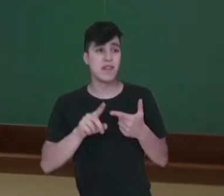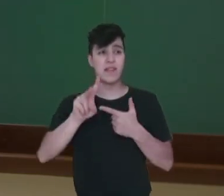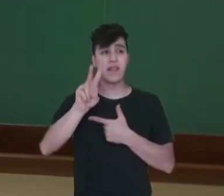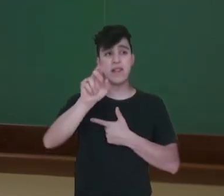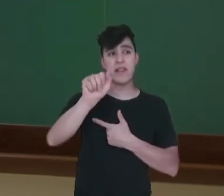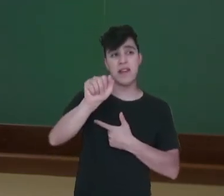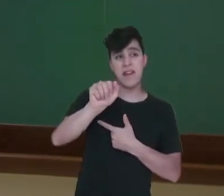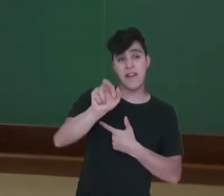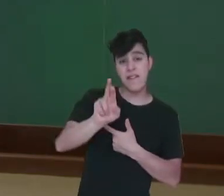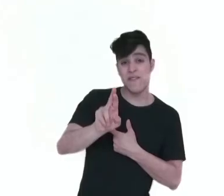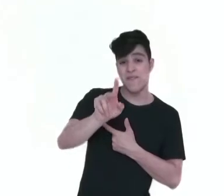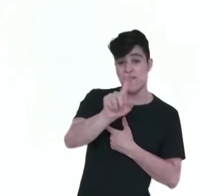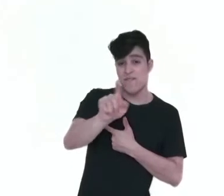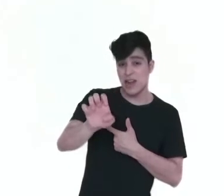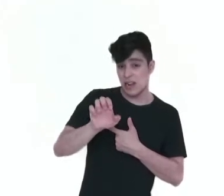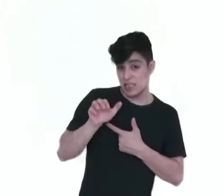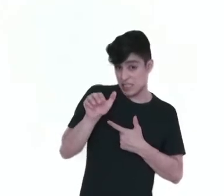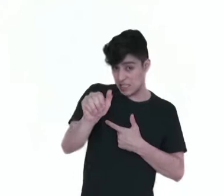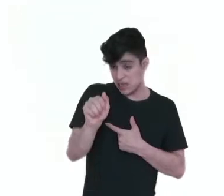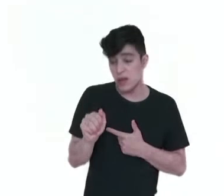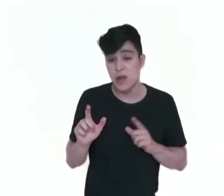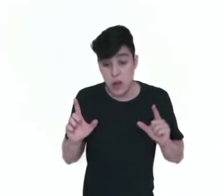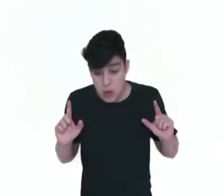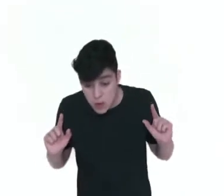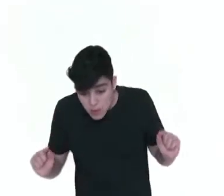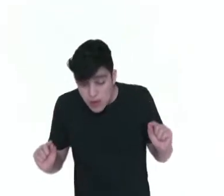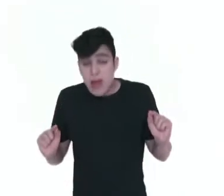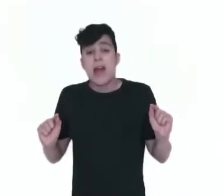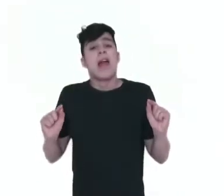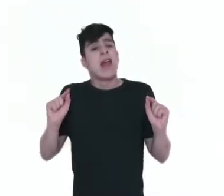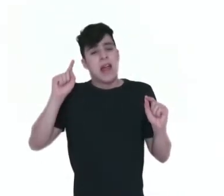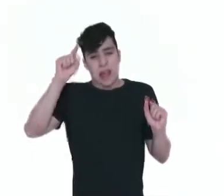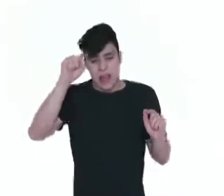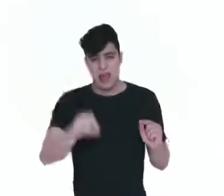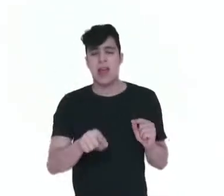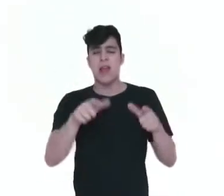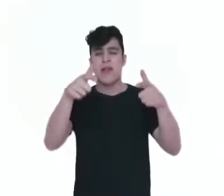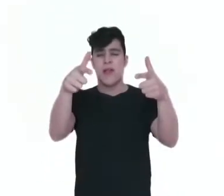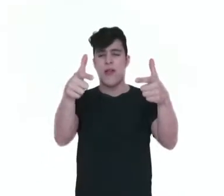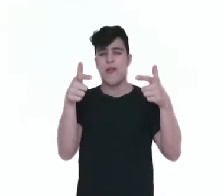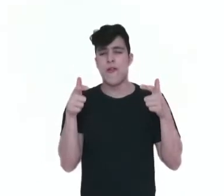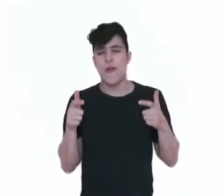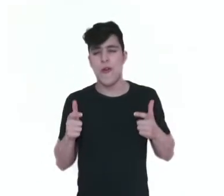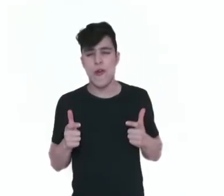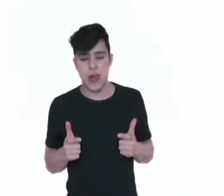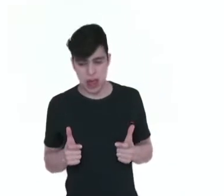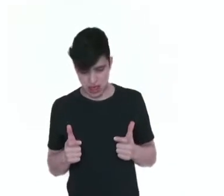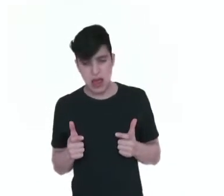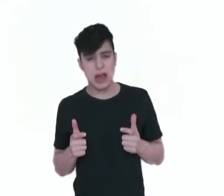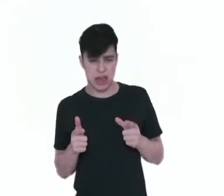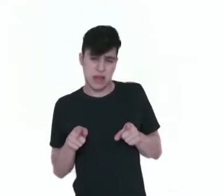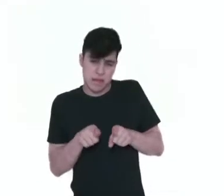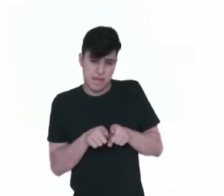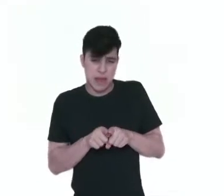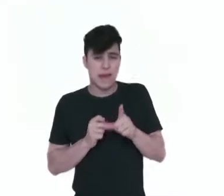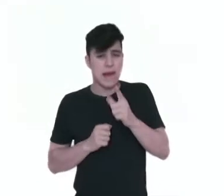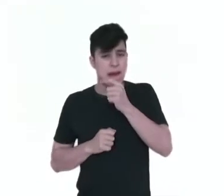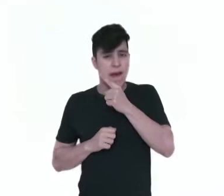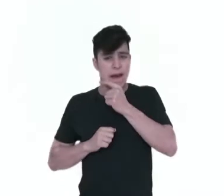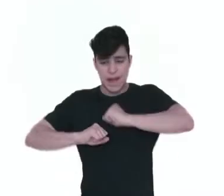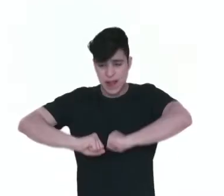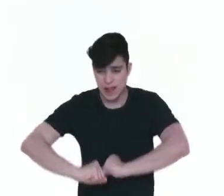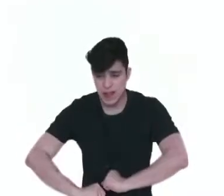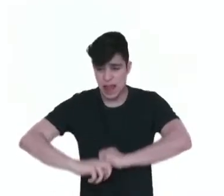de várzea, né? Então é própria das regiões ali predominantemente inundadas, né? Qual